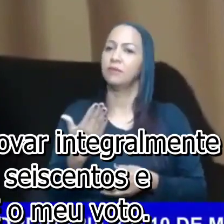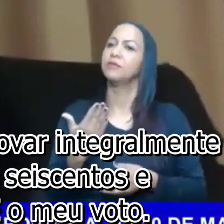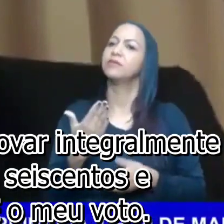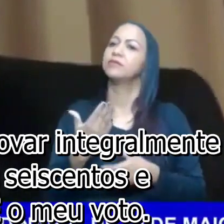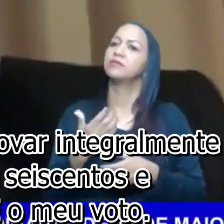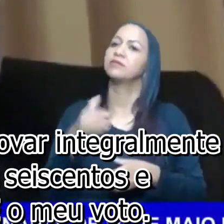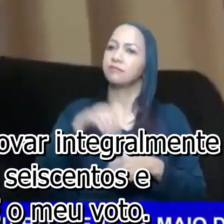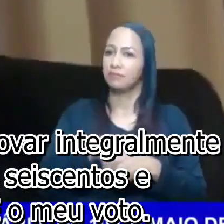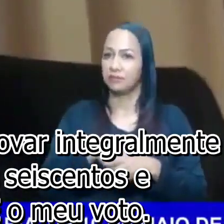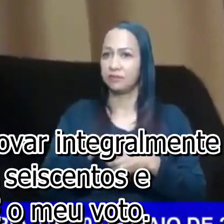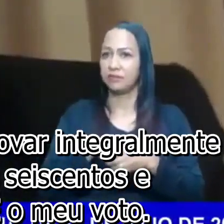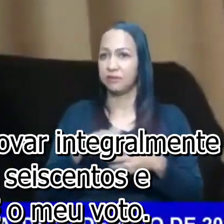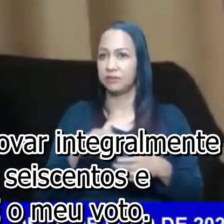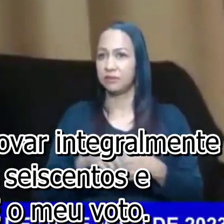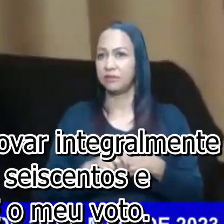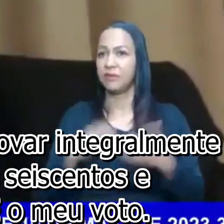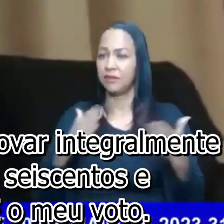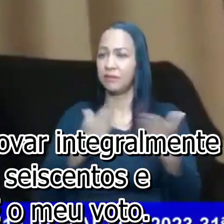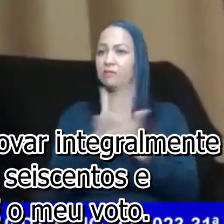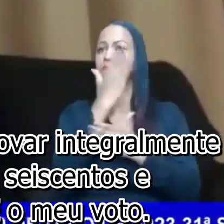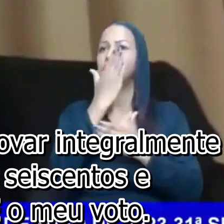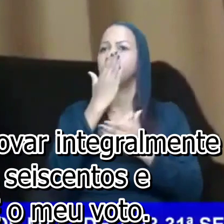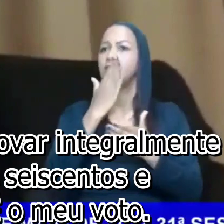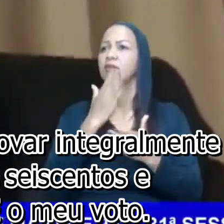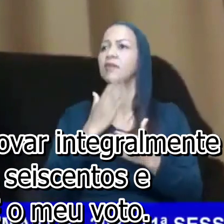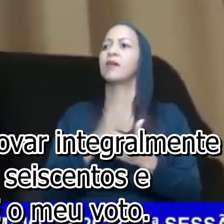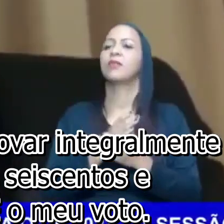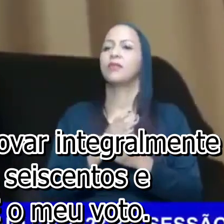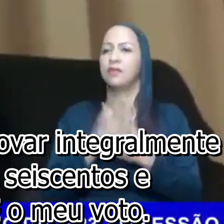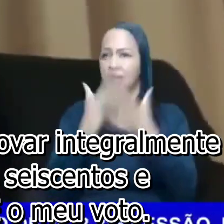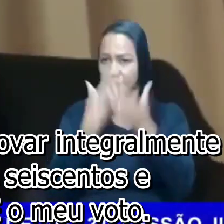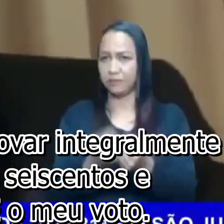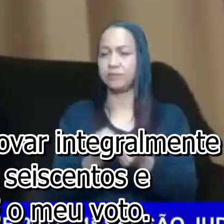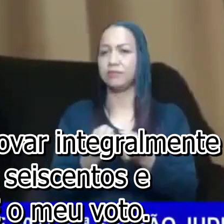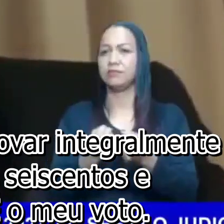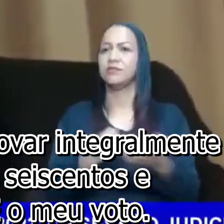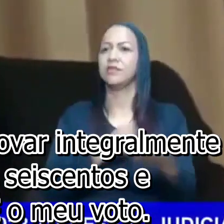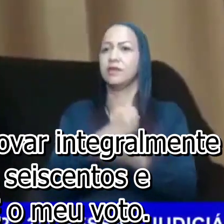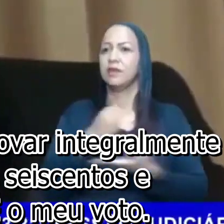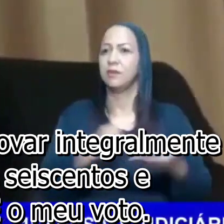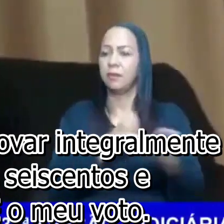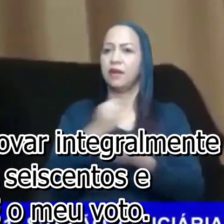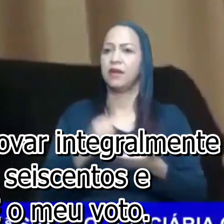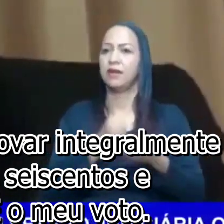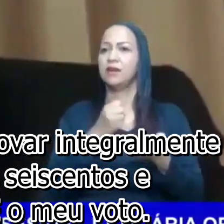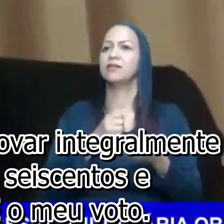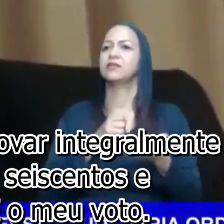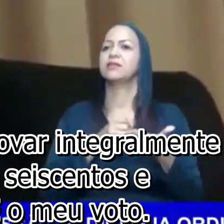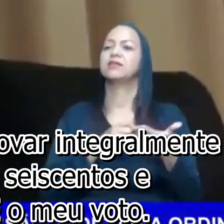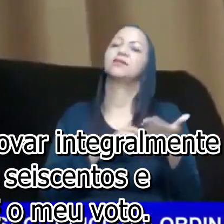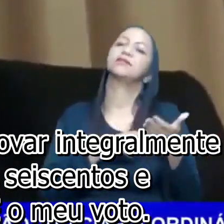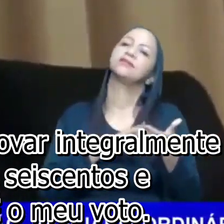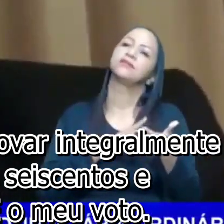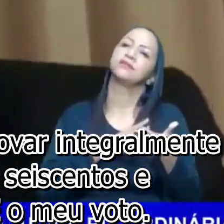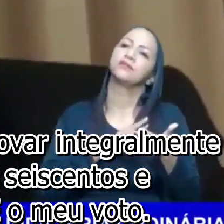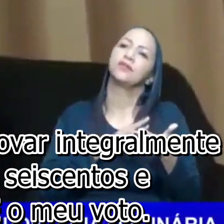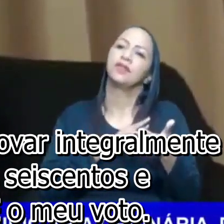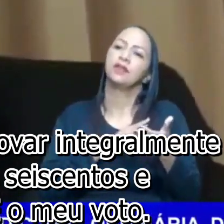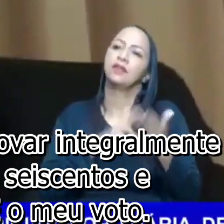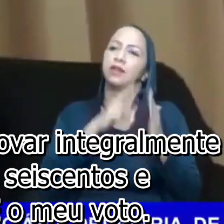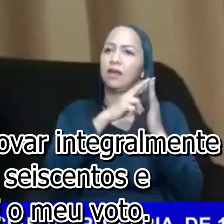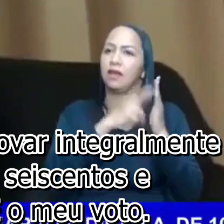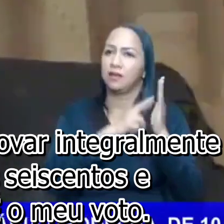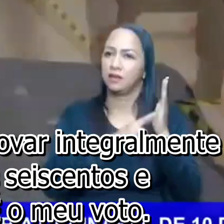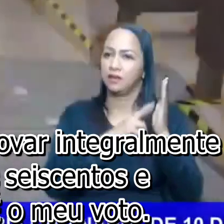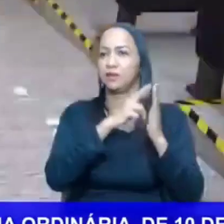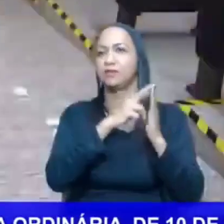estou votando no sentido de aprovar integralmente, sem ressalvas, com base na resolução 23.607 de 2019,